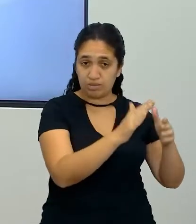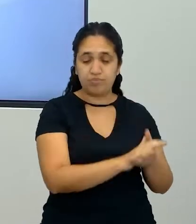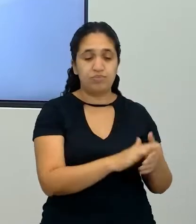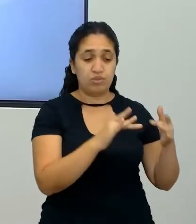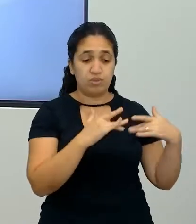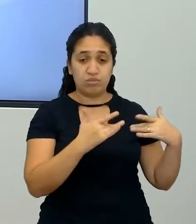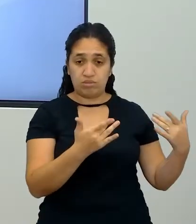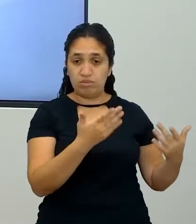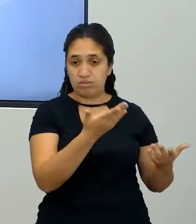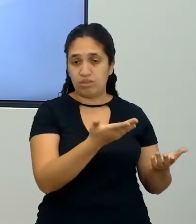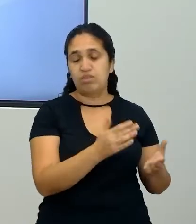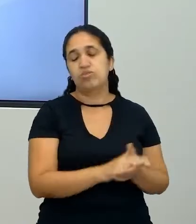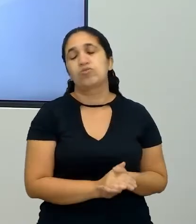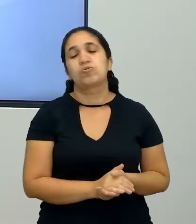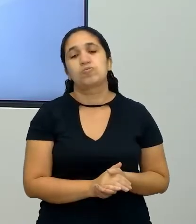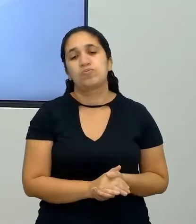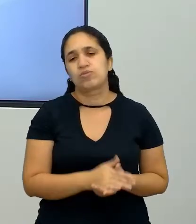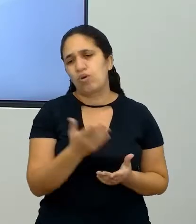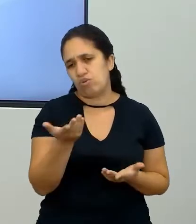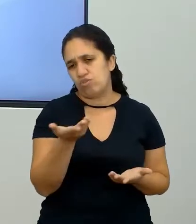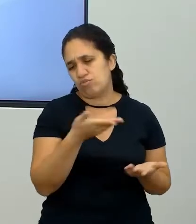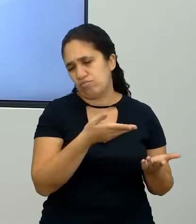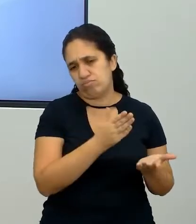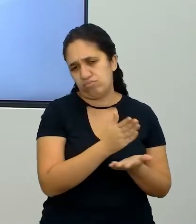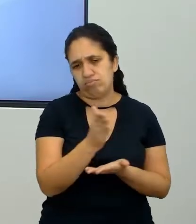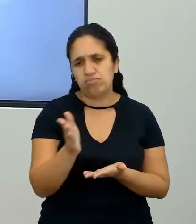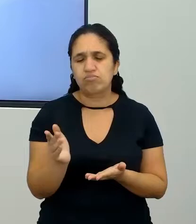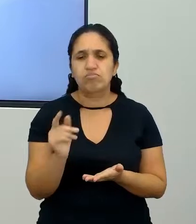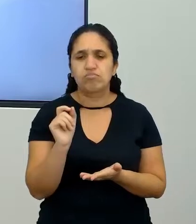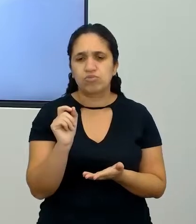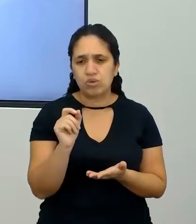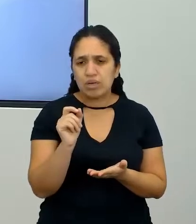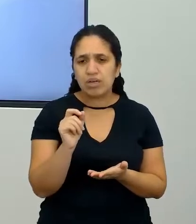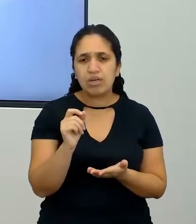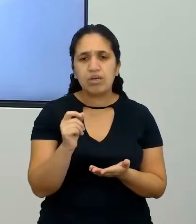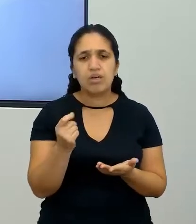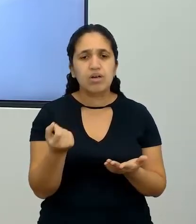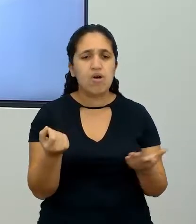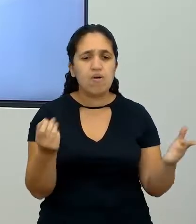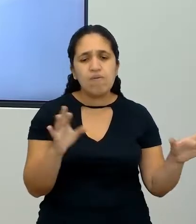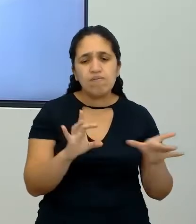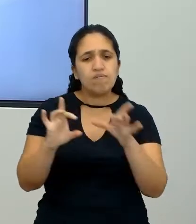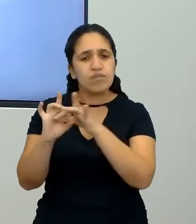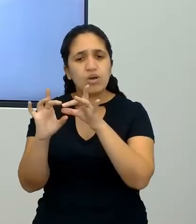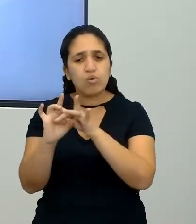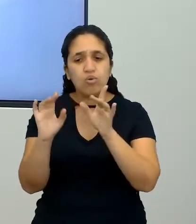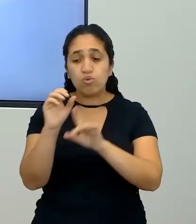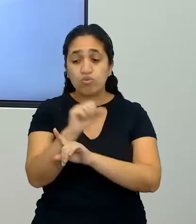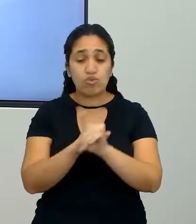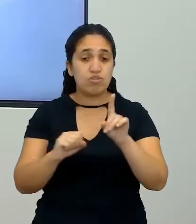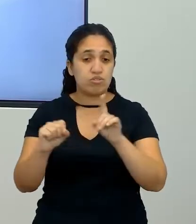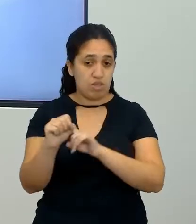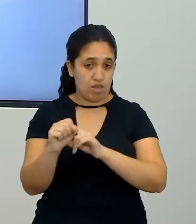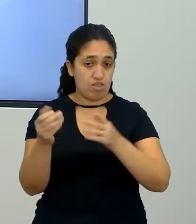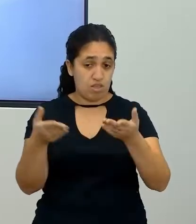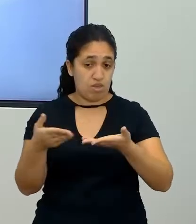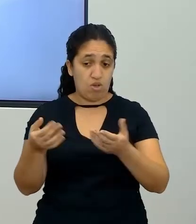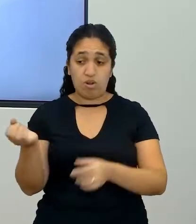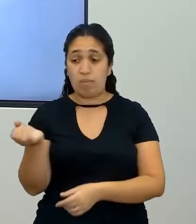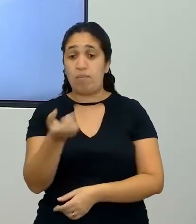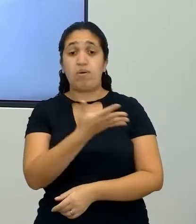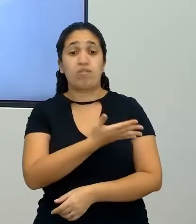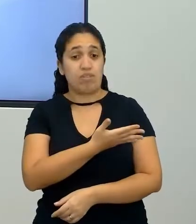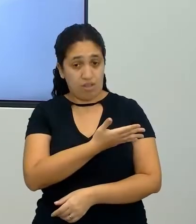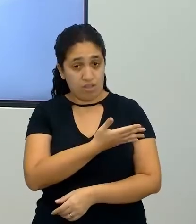pouco mais, né? Então eu não vou me deter muito aqui, mas simplesmente tem a ver com os vínculos sociais das sociedades modernas, que